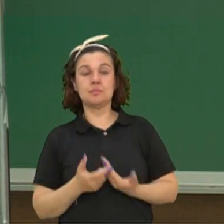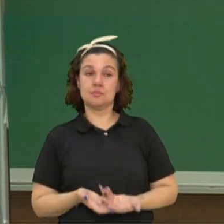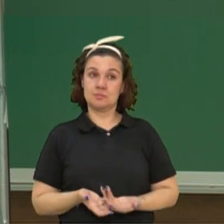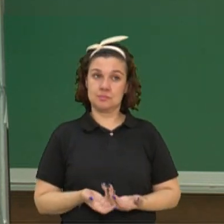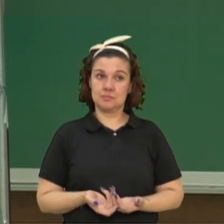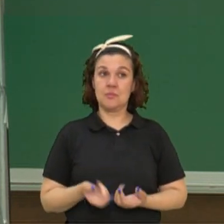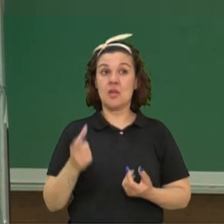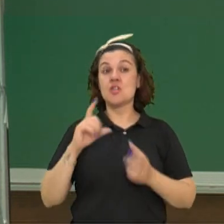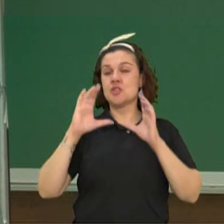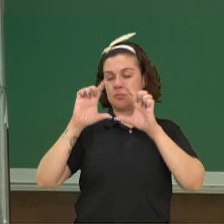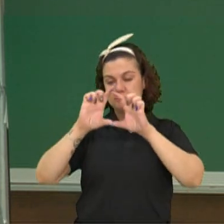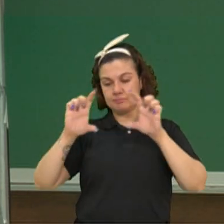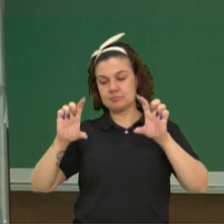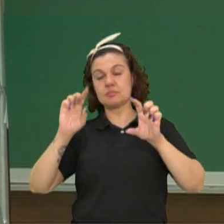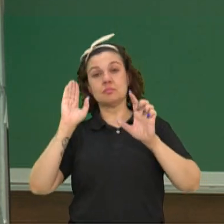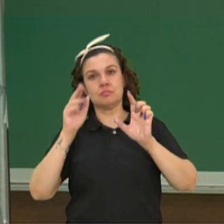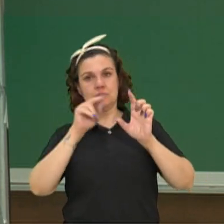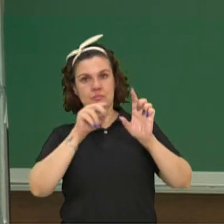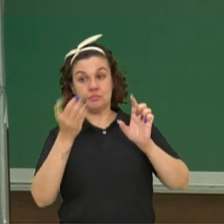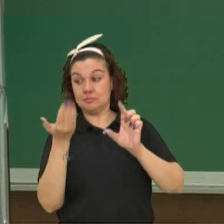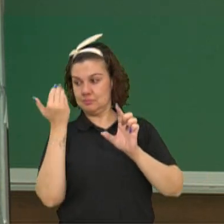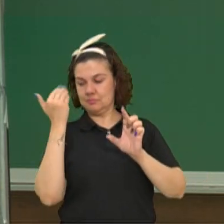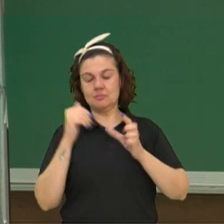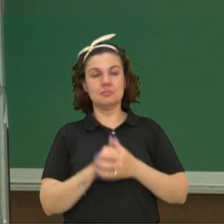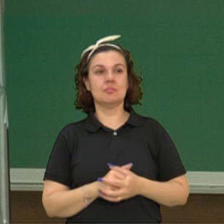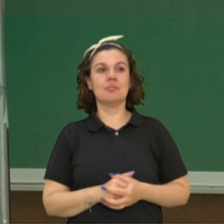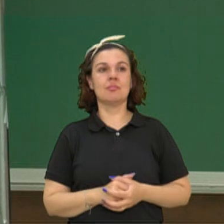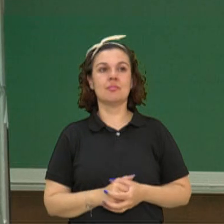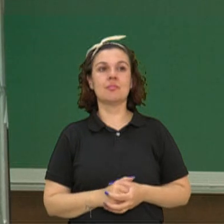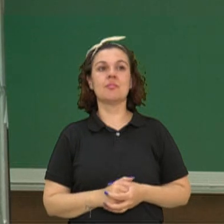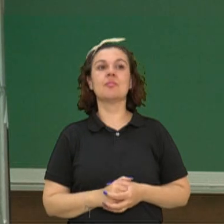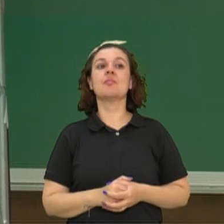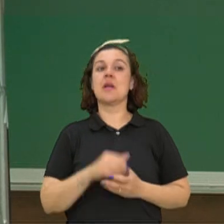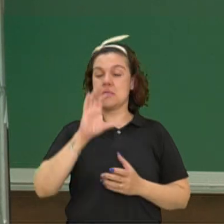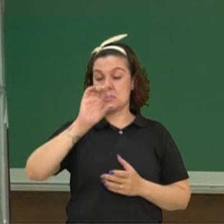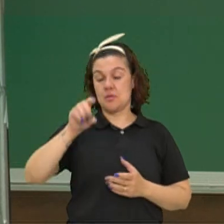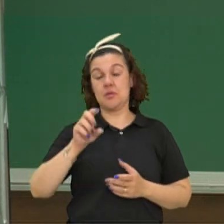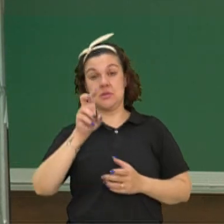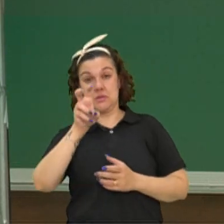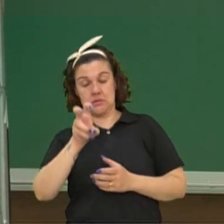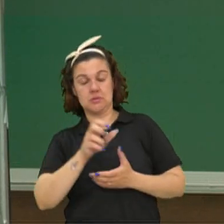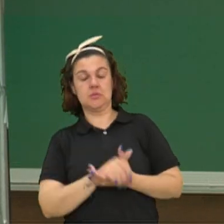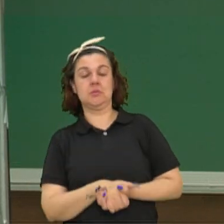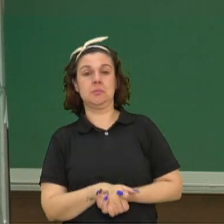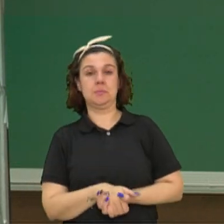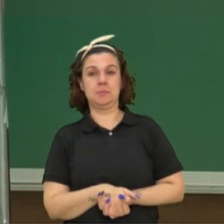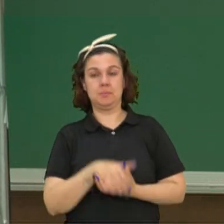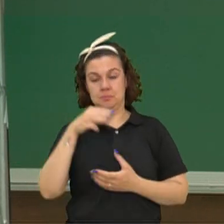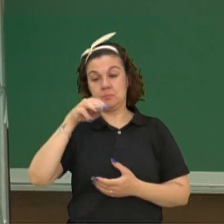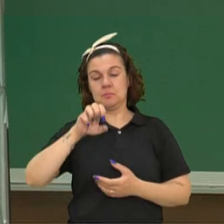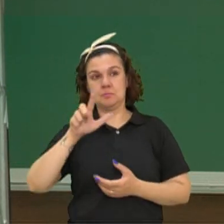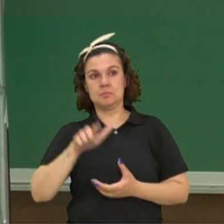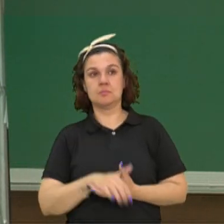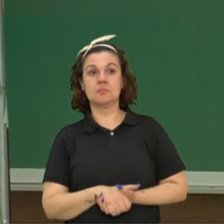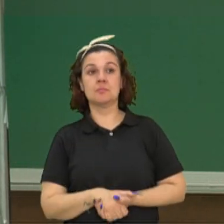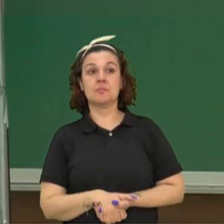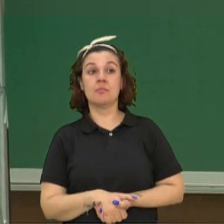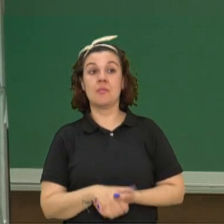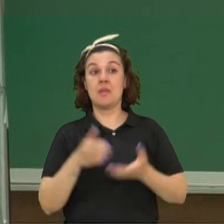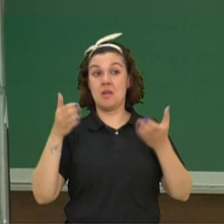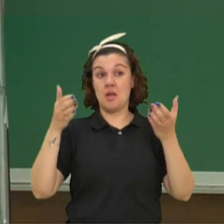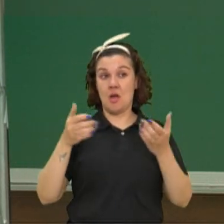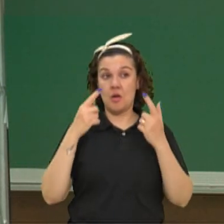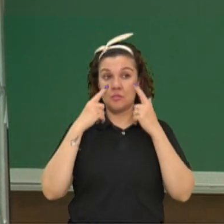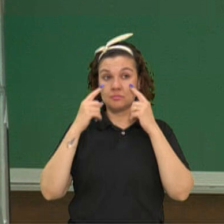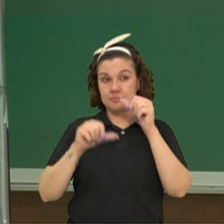lá nos dados da massa molar da substância. 2 gramas, então, valem 0,05 mol. Agora